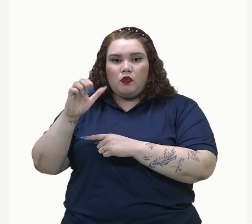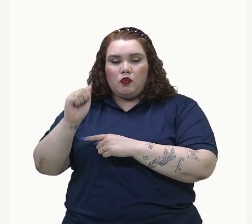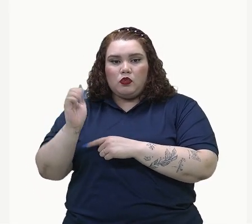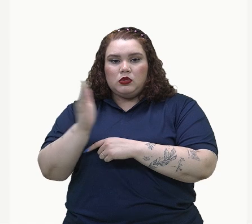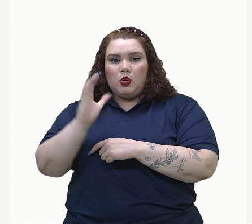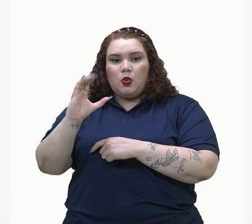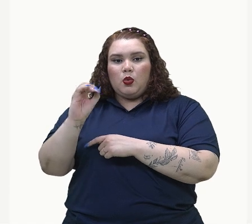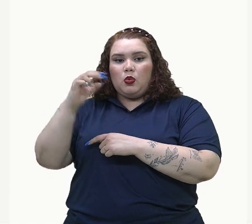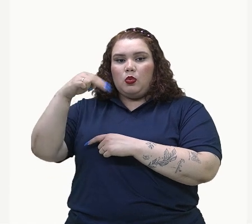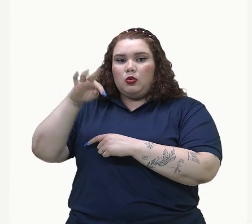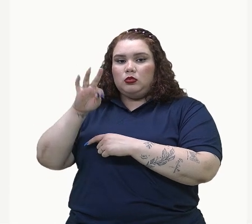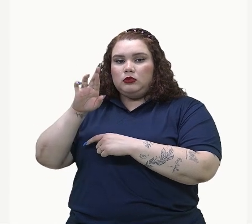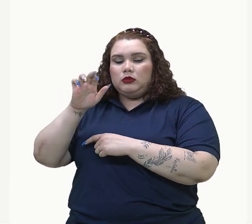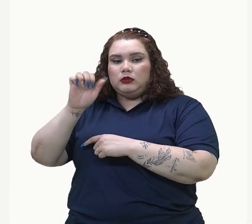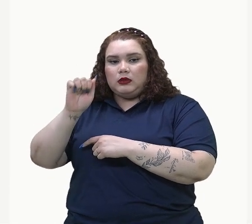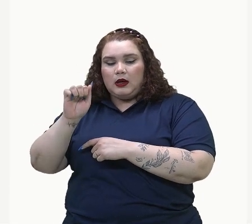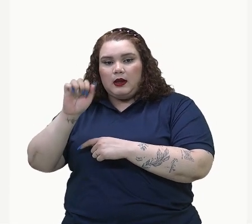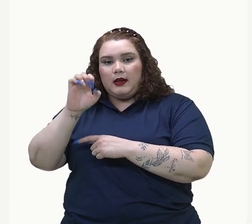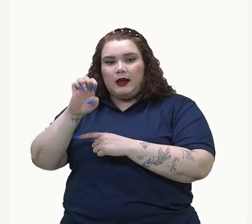como epsilon',